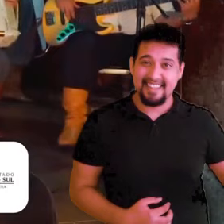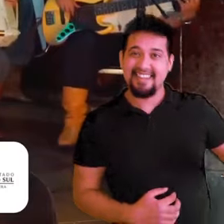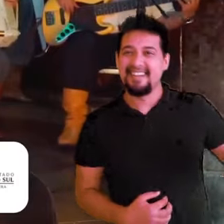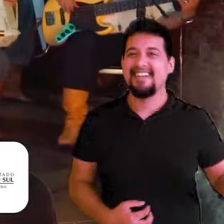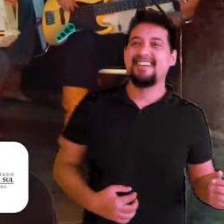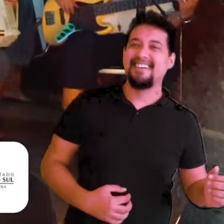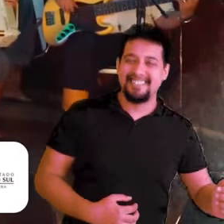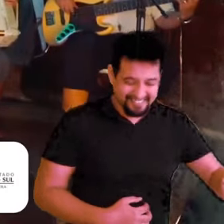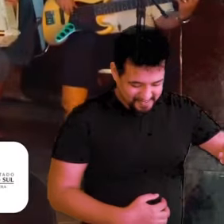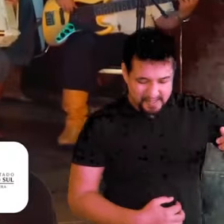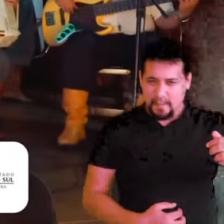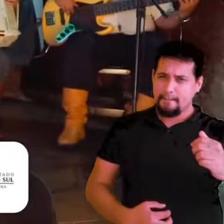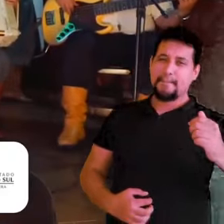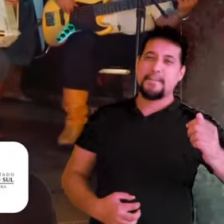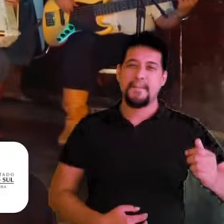Vai se embora assim.